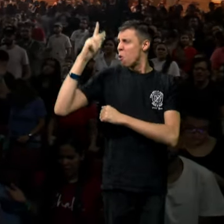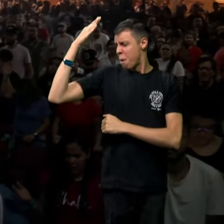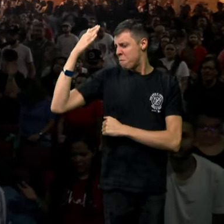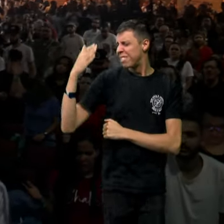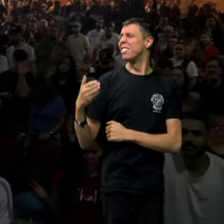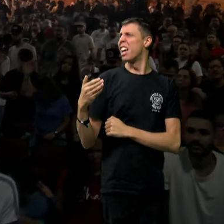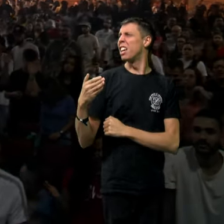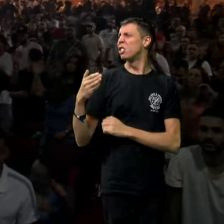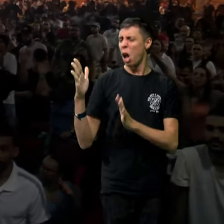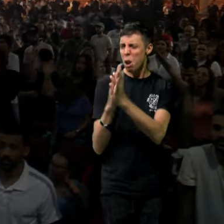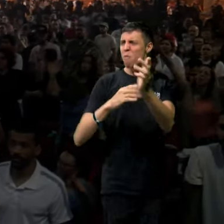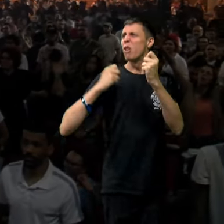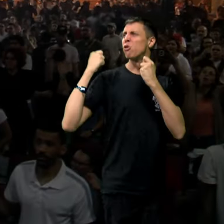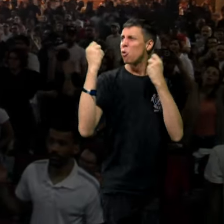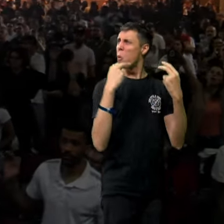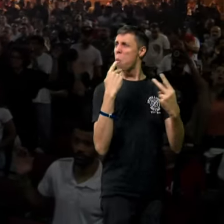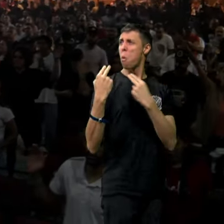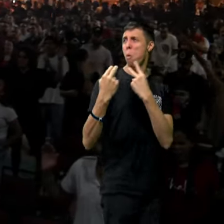Pai.